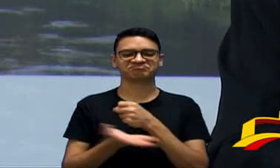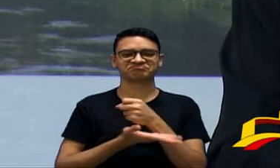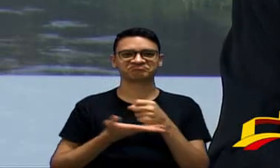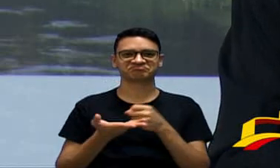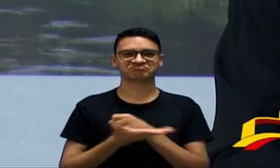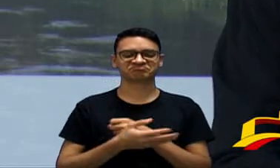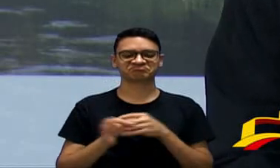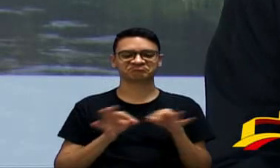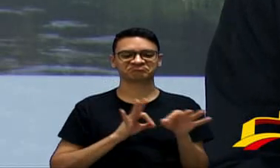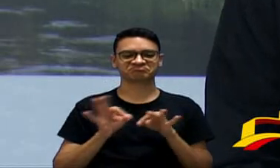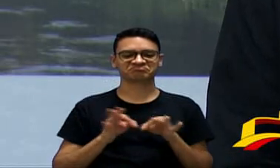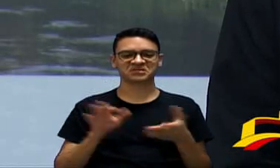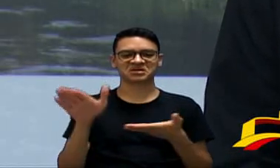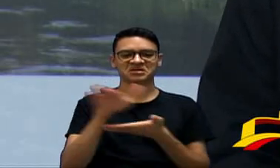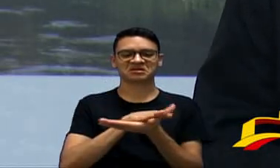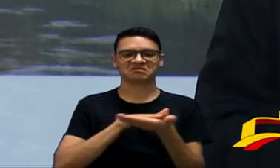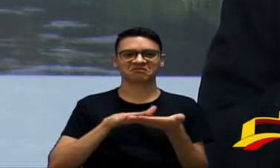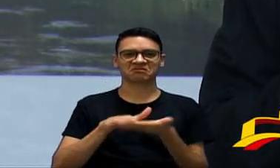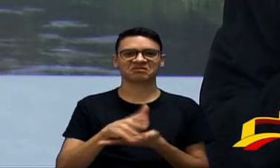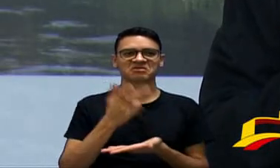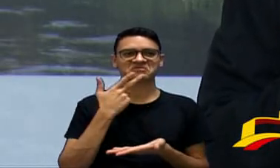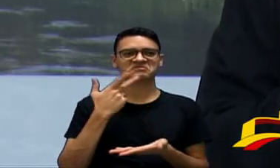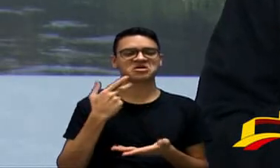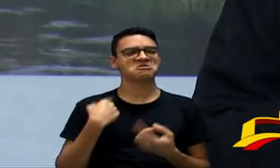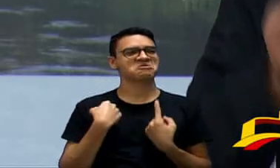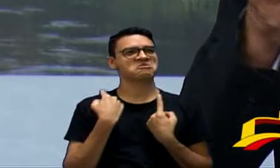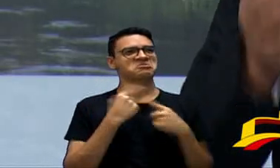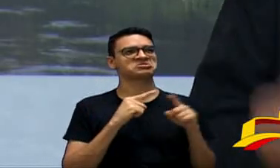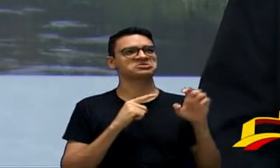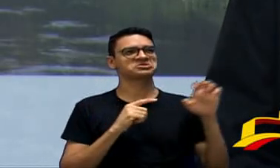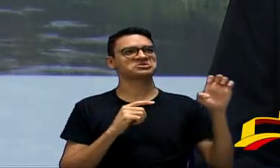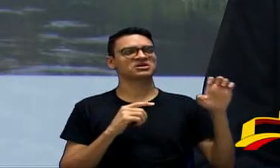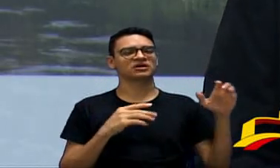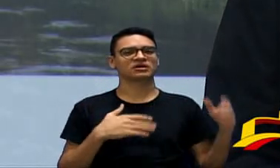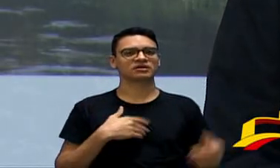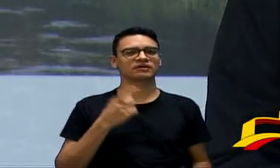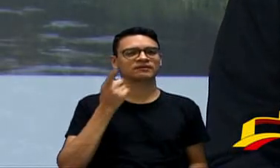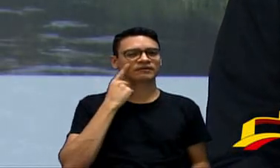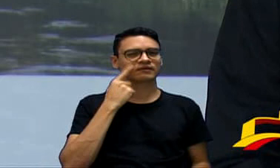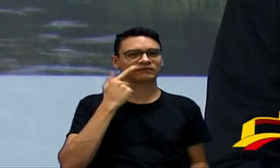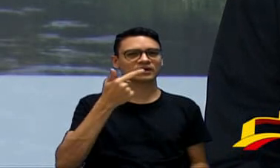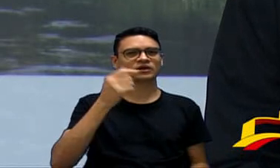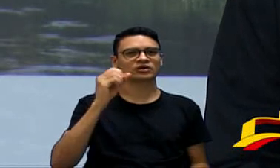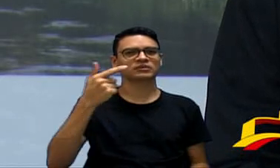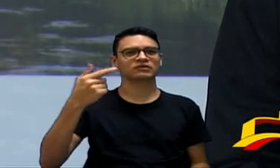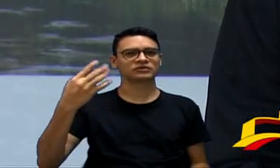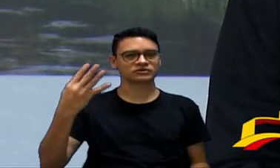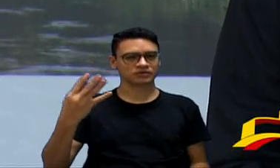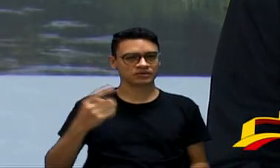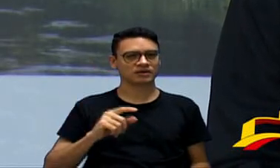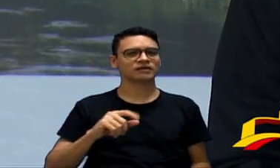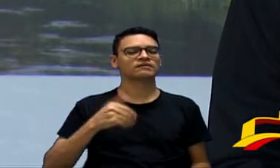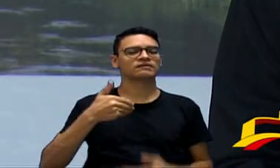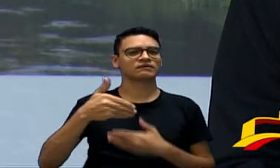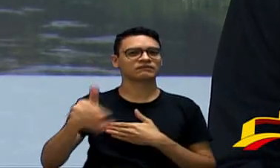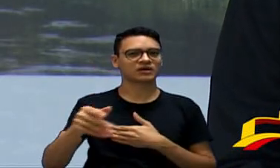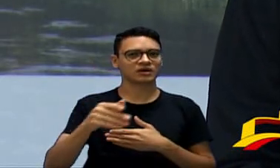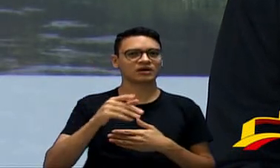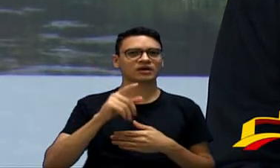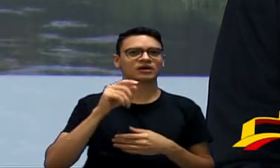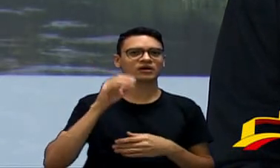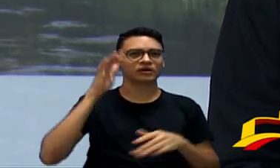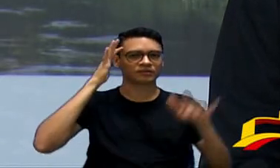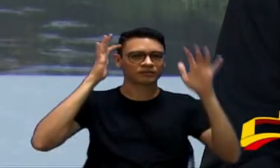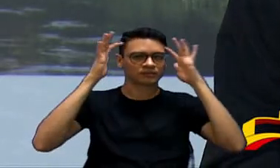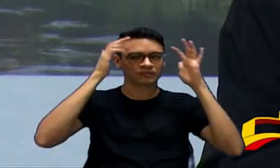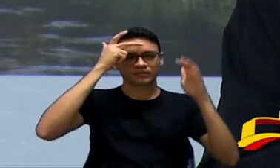tem proposta, só sabe falar, sou contra a esquerda, 2024 está aí, vamos ver o que guiar. Os eleitores vão pensar de Vossa